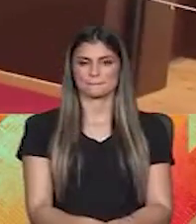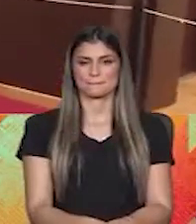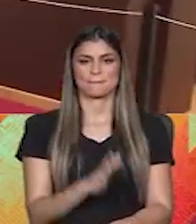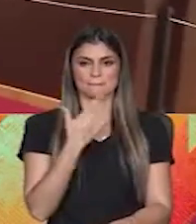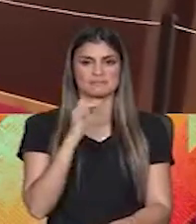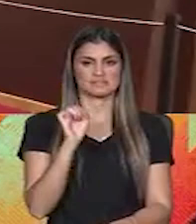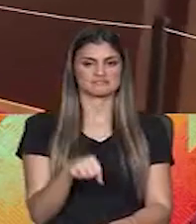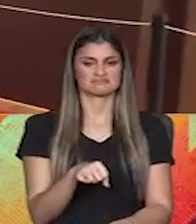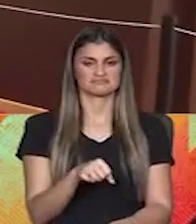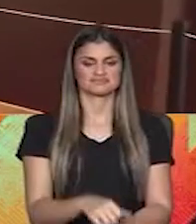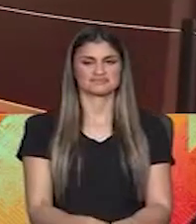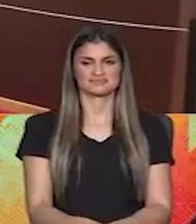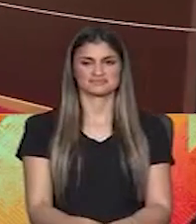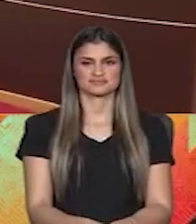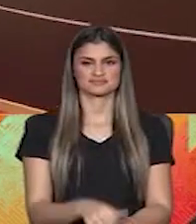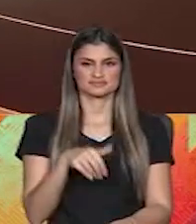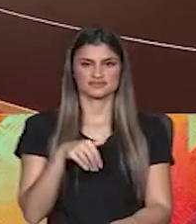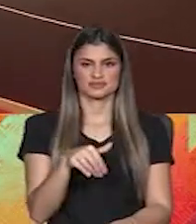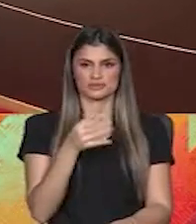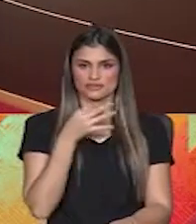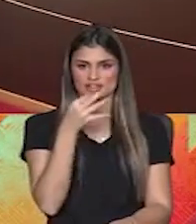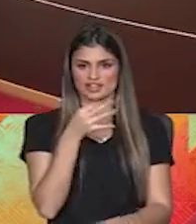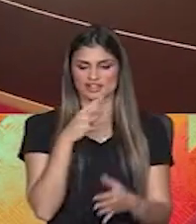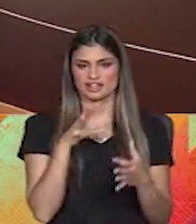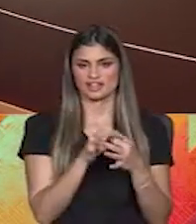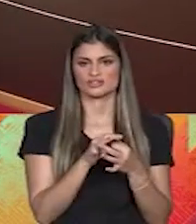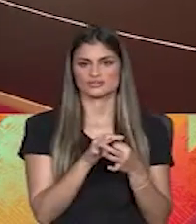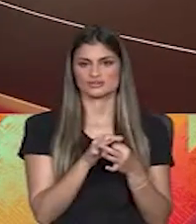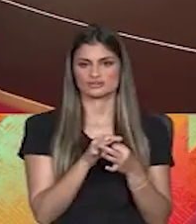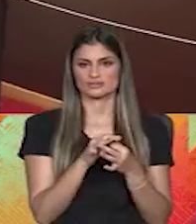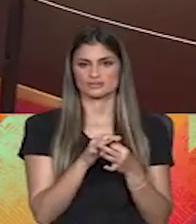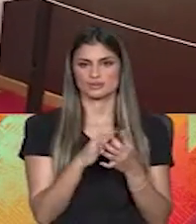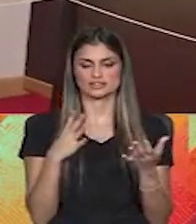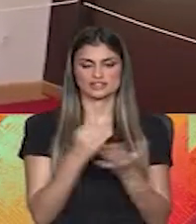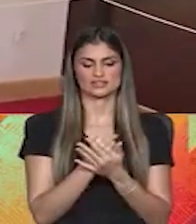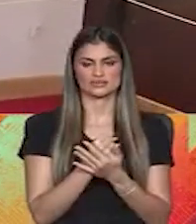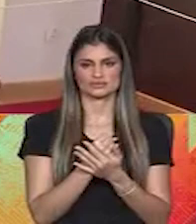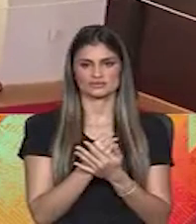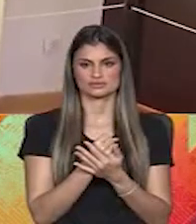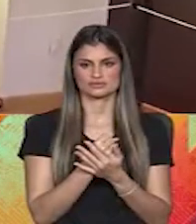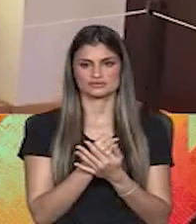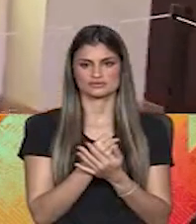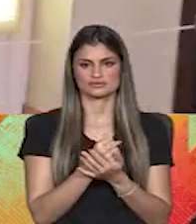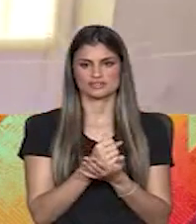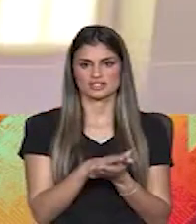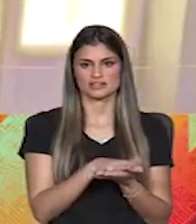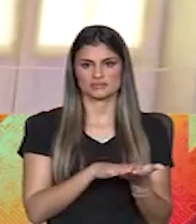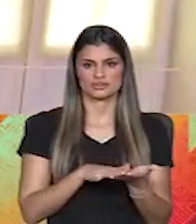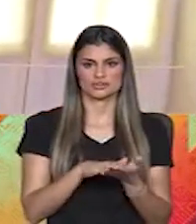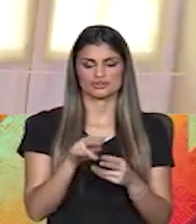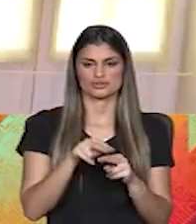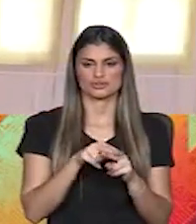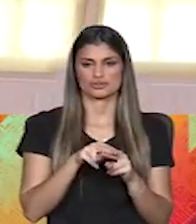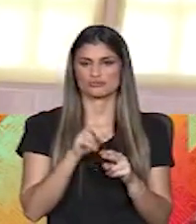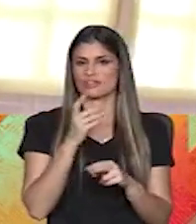que parece que sim vamos falar sobre alimentação dos insetos que é Uma das uma das nossas Barras das quatro especiais